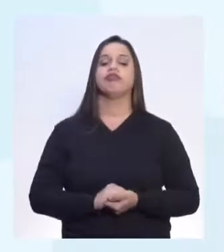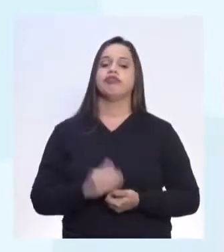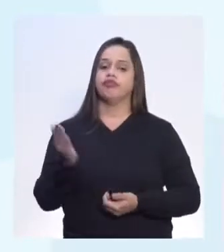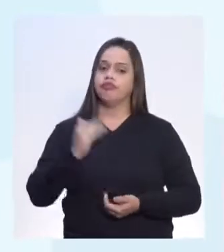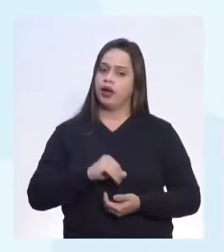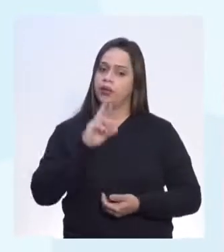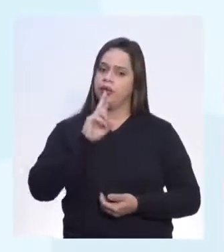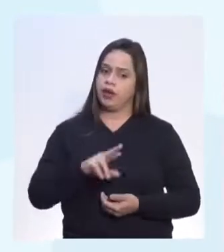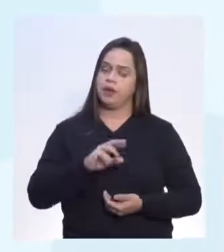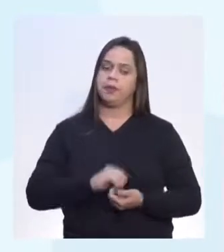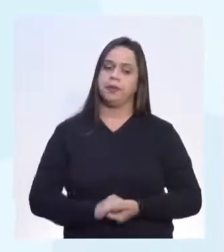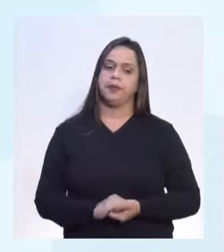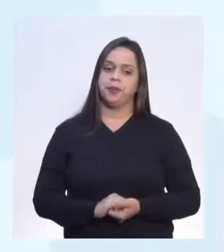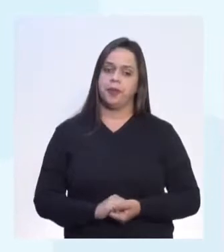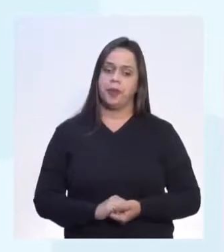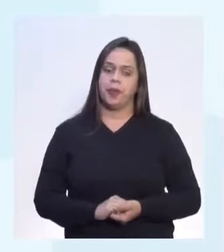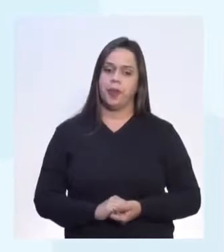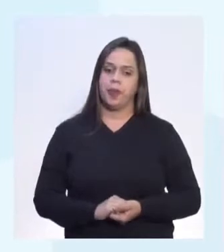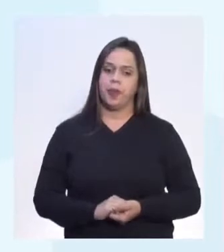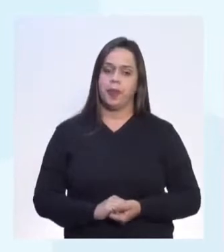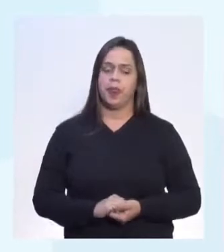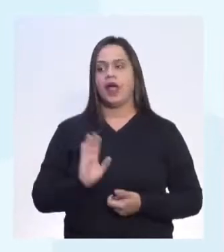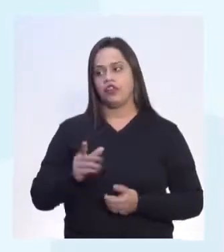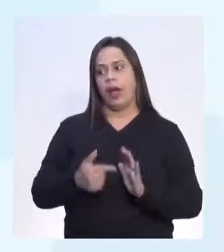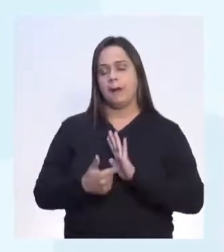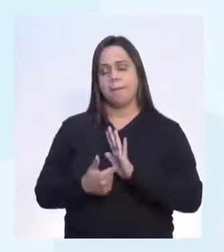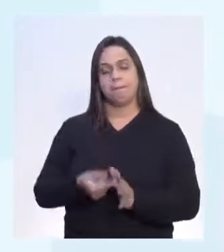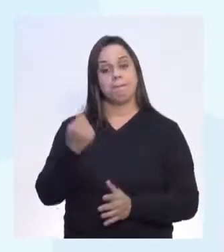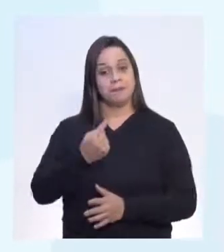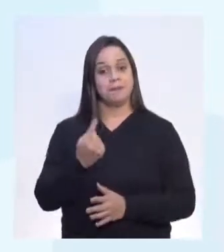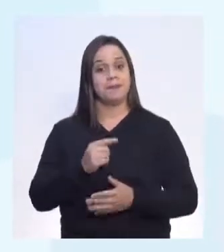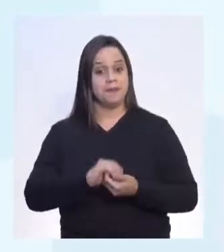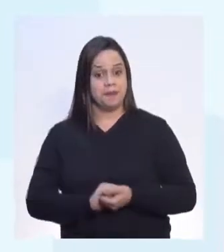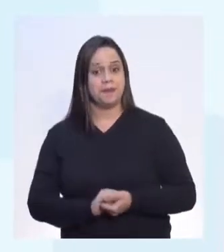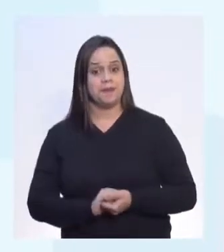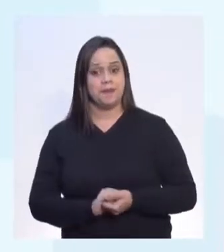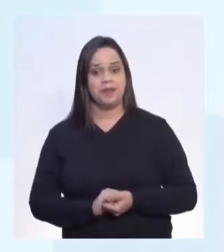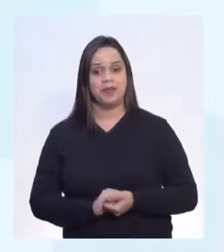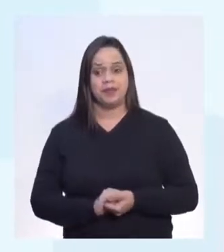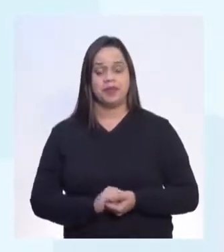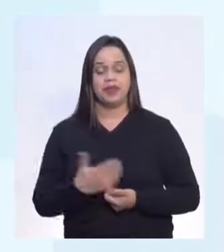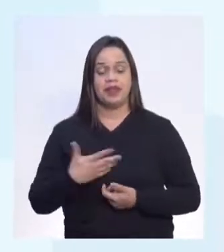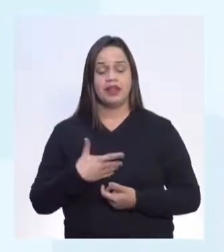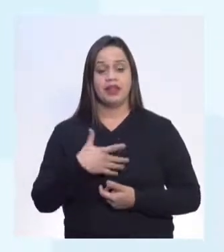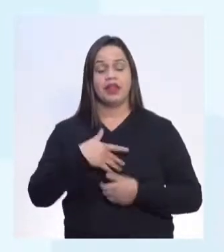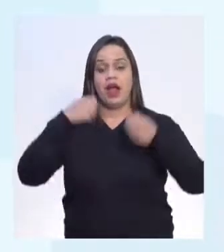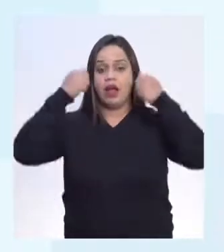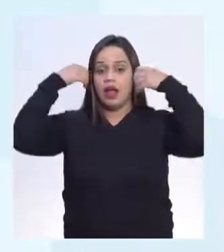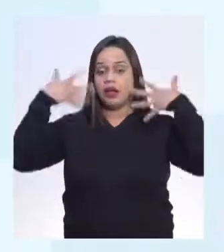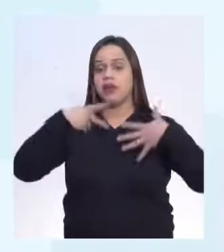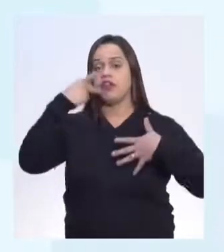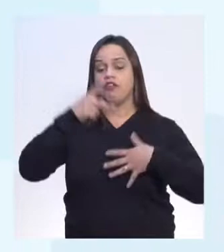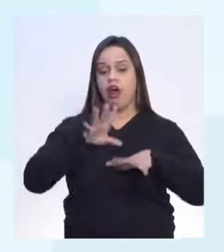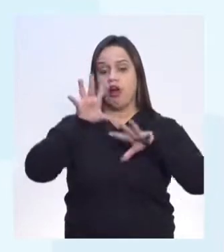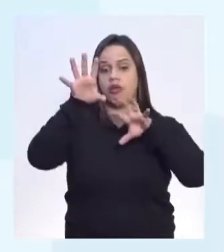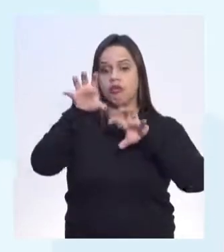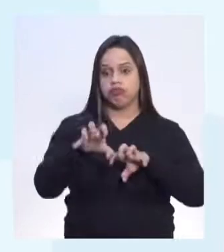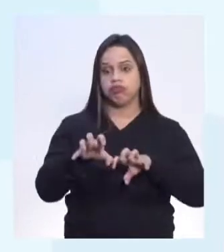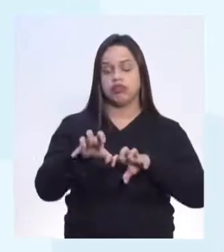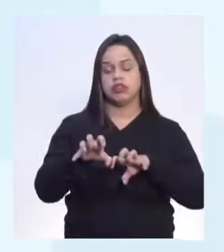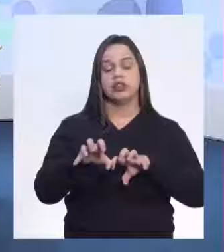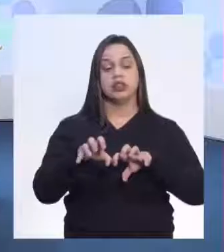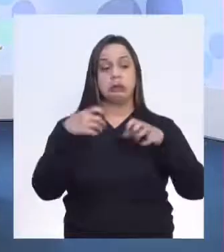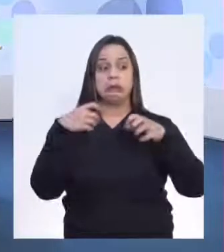lá, gente, olha só. Você aí Apareceu uma aqui. apareceu já. A Está Júlia aqui. Mendes. Emília disse que o monstro deve ter